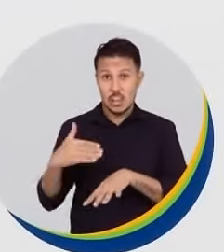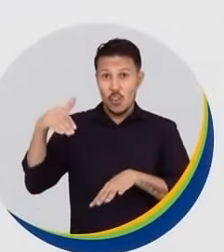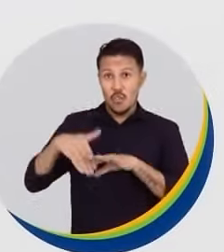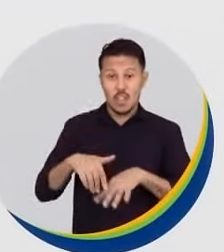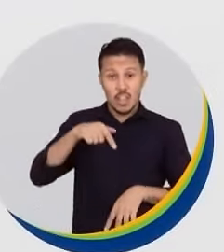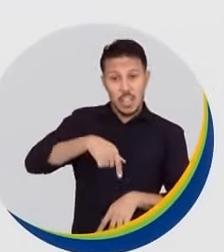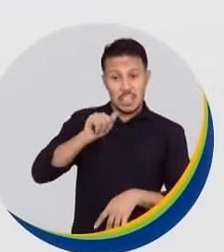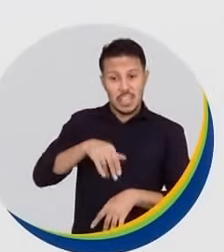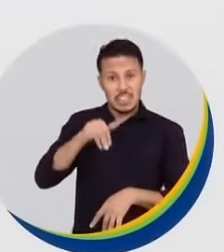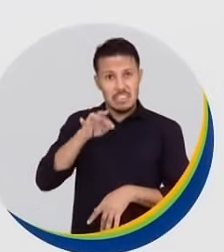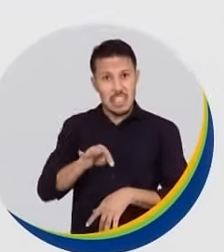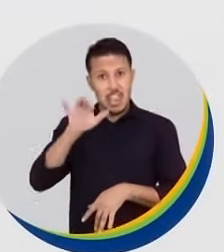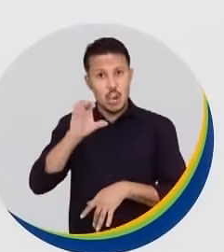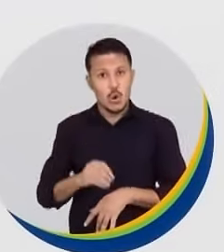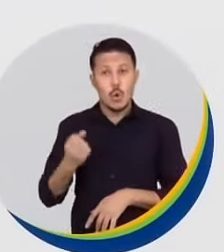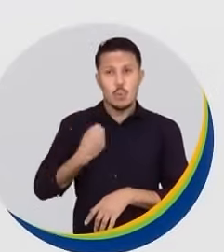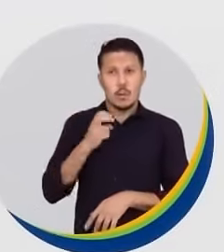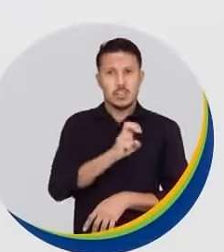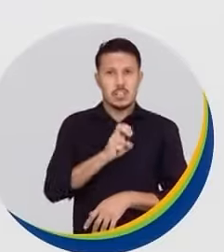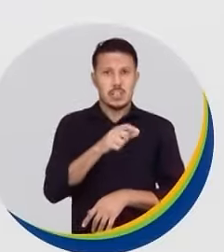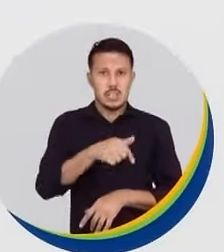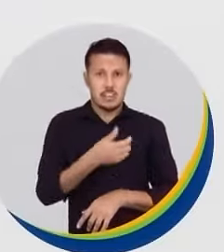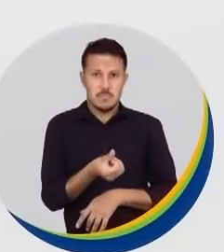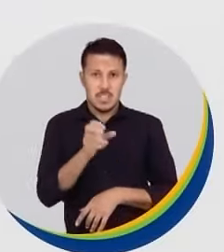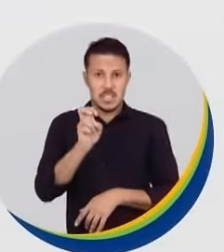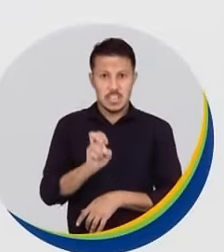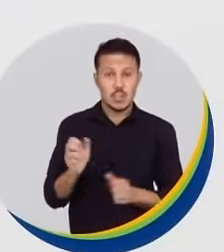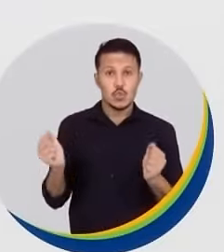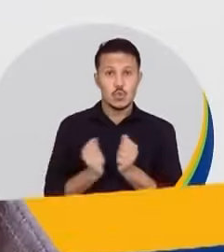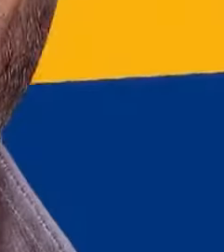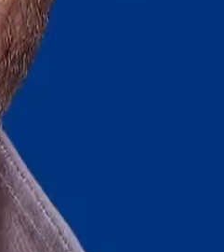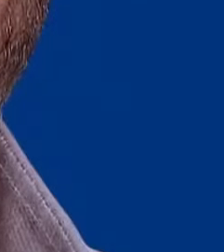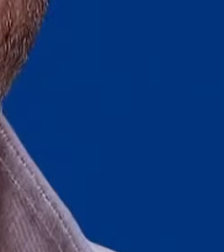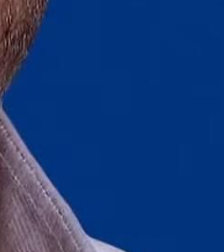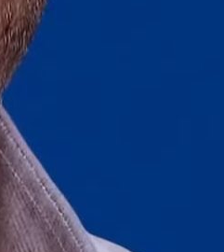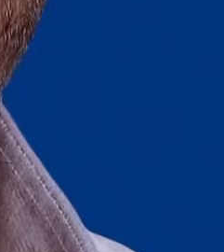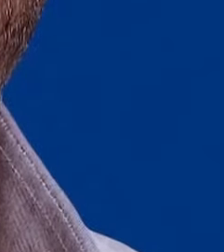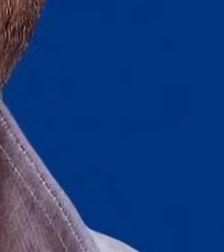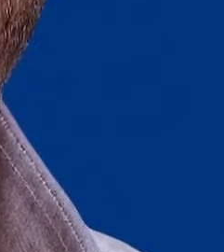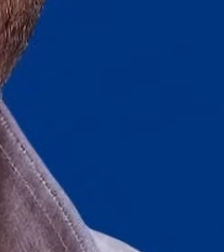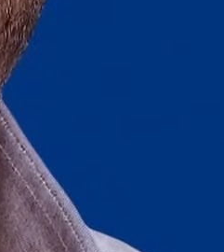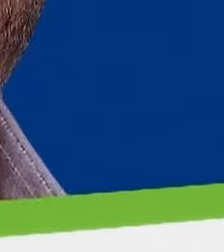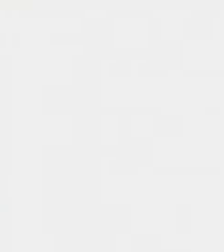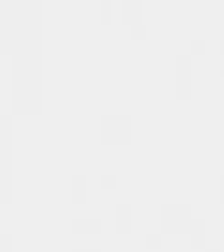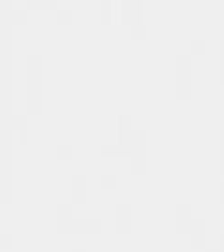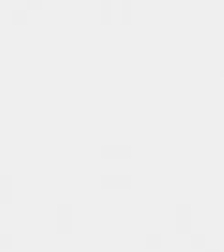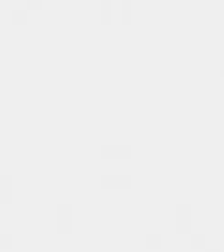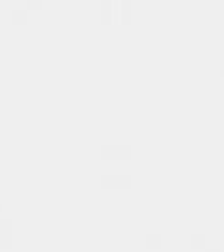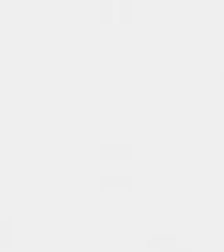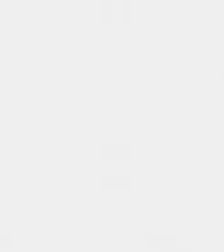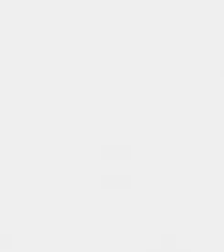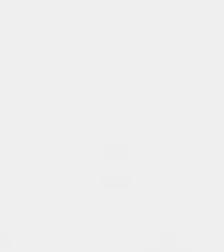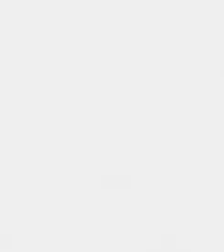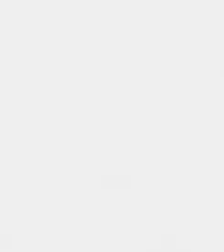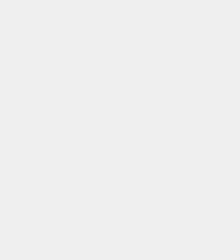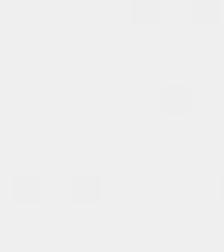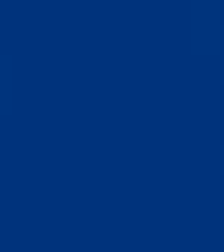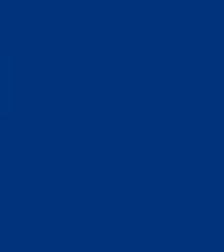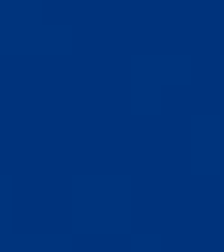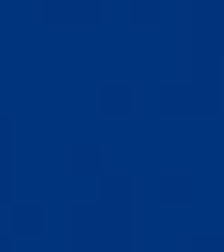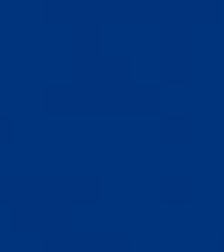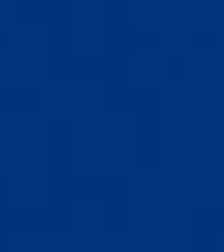Vote Doutor Quinteiro 55-765, com Ricardo Nunes, 15. Vote PSD 55.